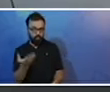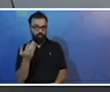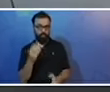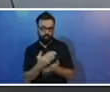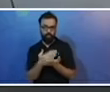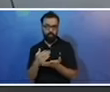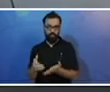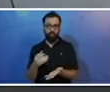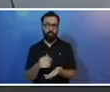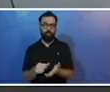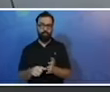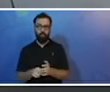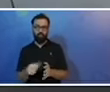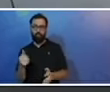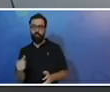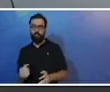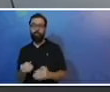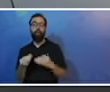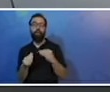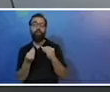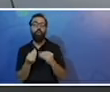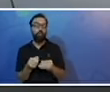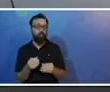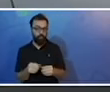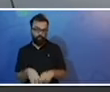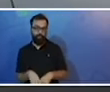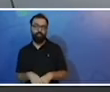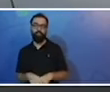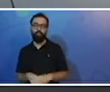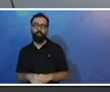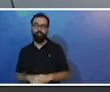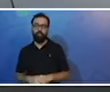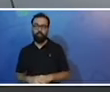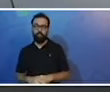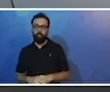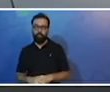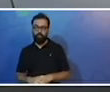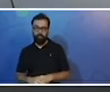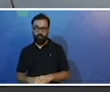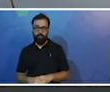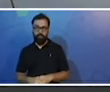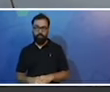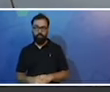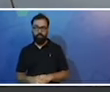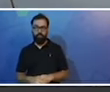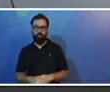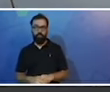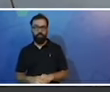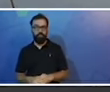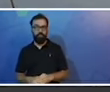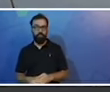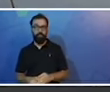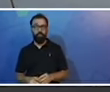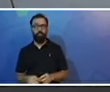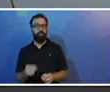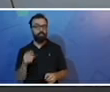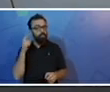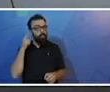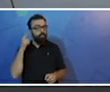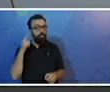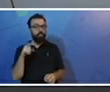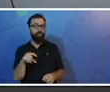com a primeira Como é o desenvolvimento como que nós vamos fazer a brincadeira da cobra e o pezinho de limão junto com a letra da música